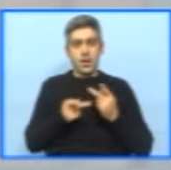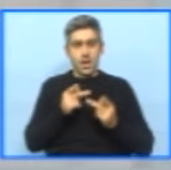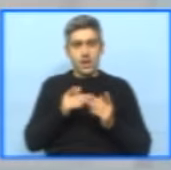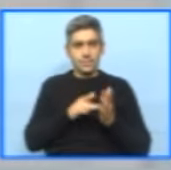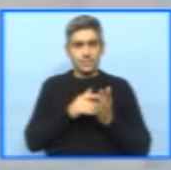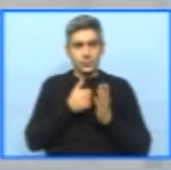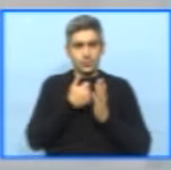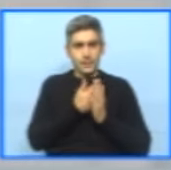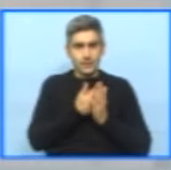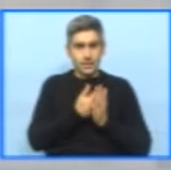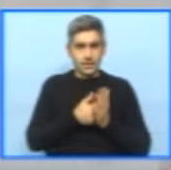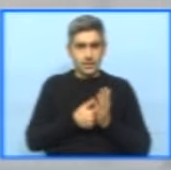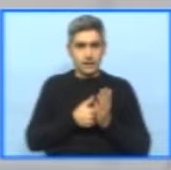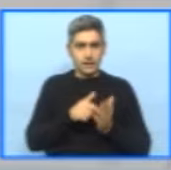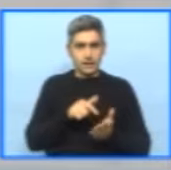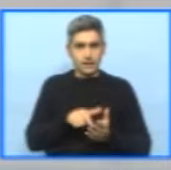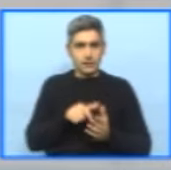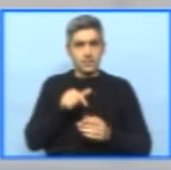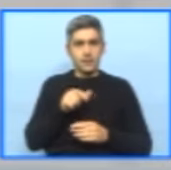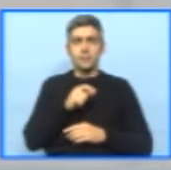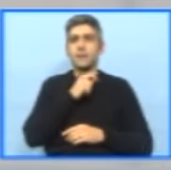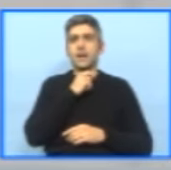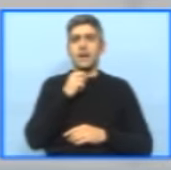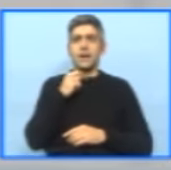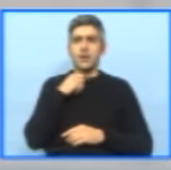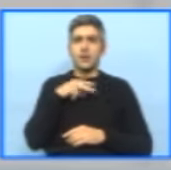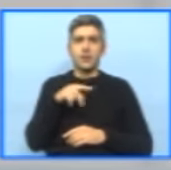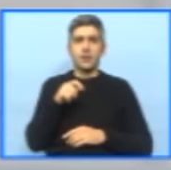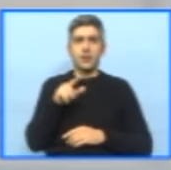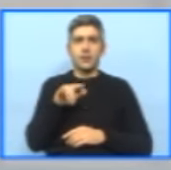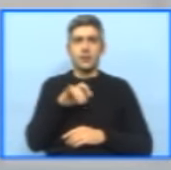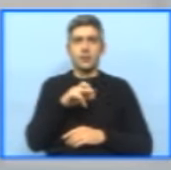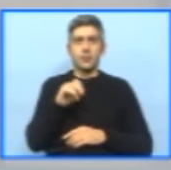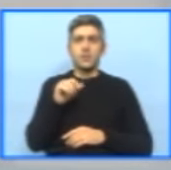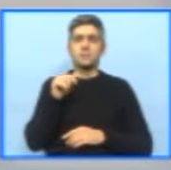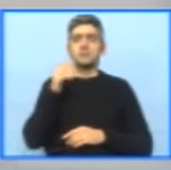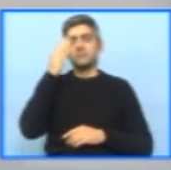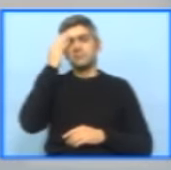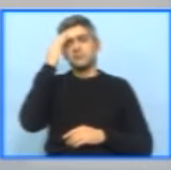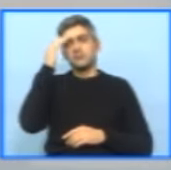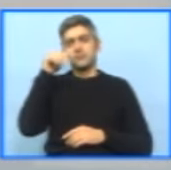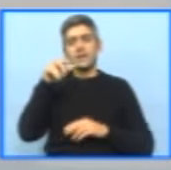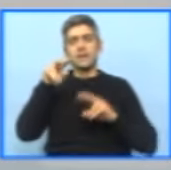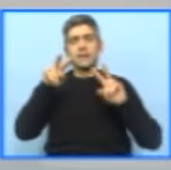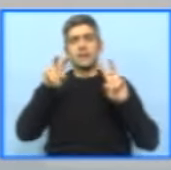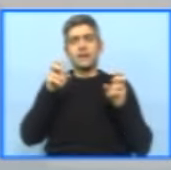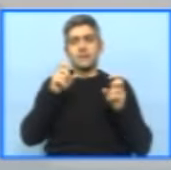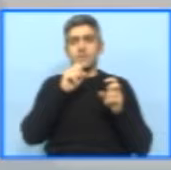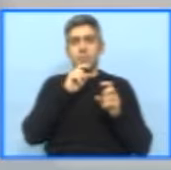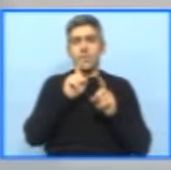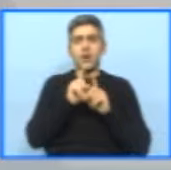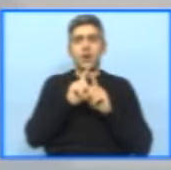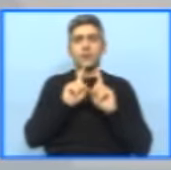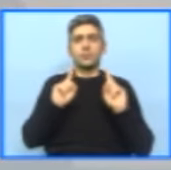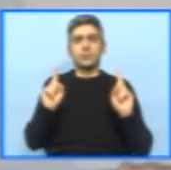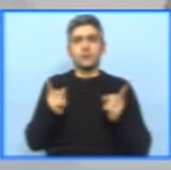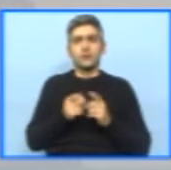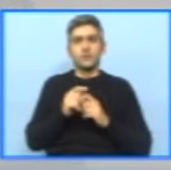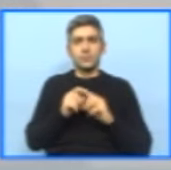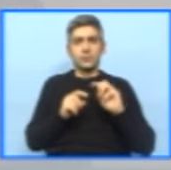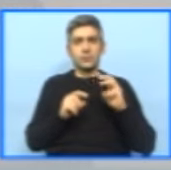centra atenções. Neste domingo, Padre Nélio, que tema poderemos indicar como síntese dos três textos